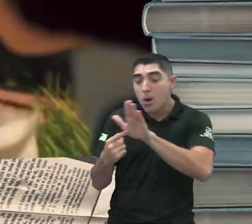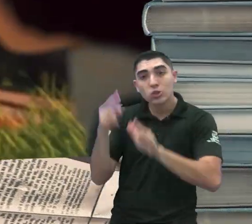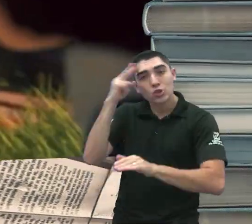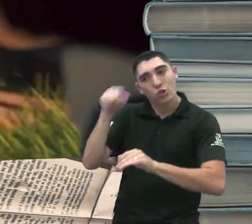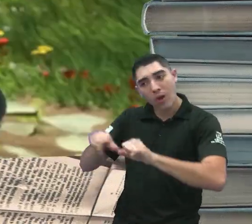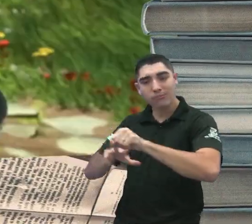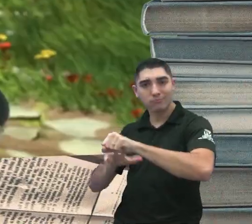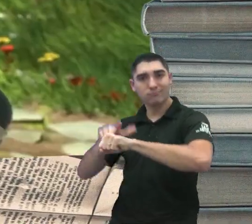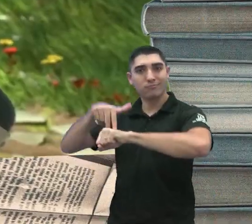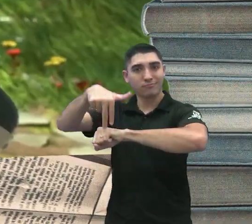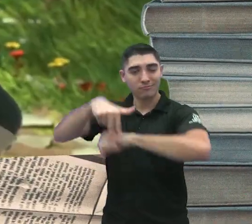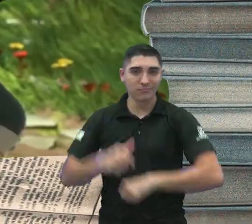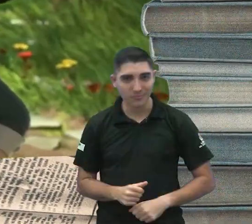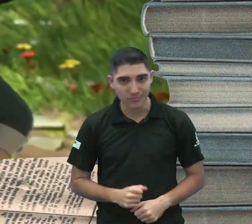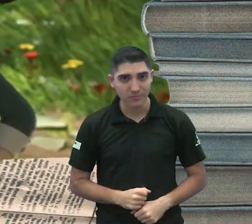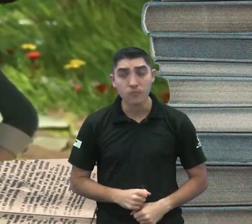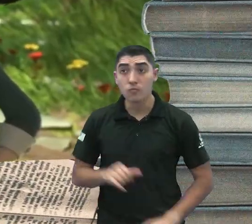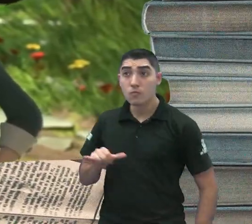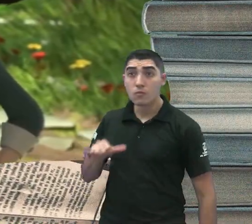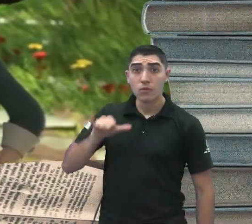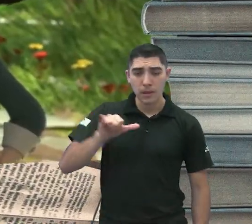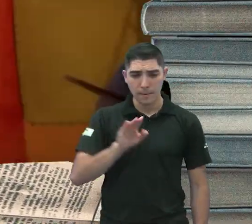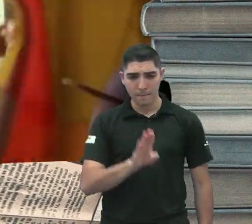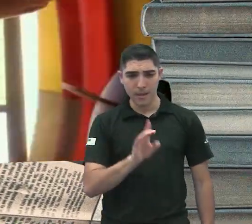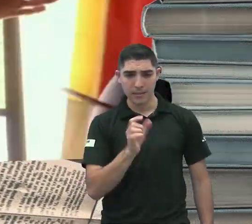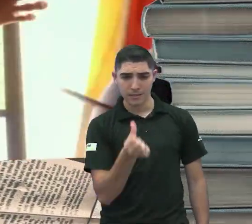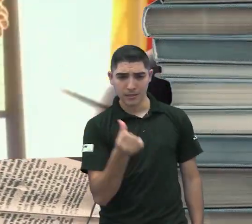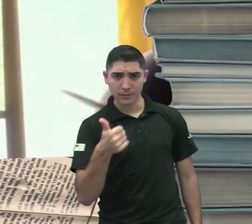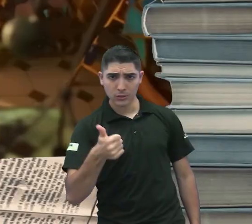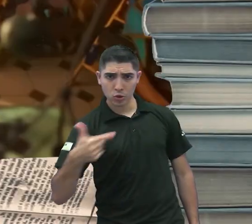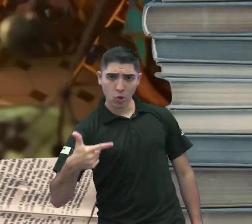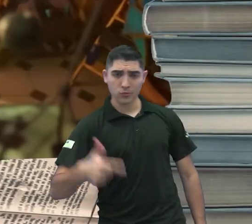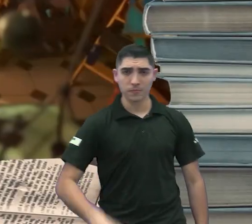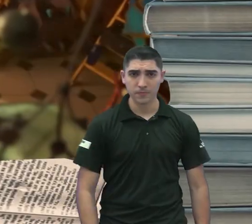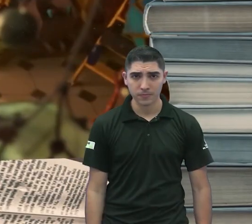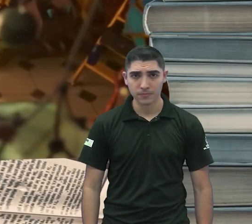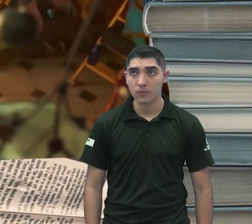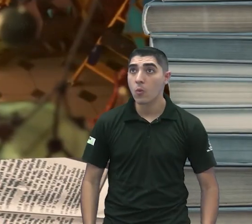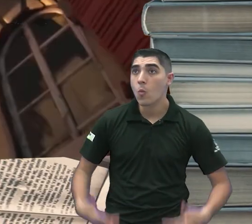Pequeno Príncipe. Asteroide B612.